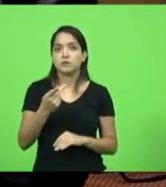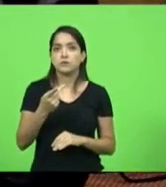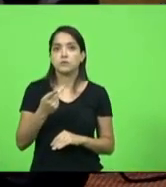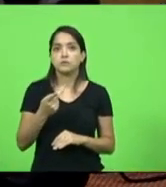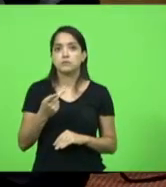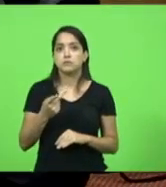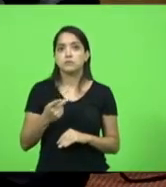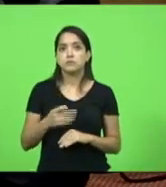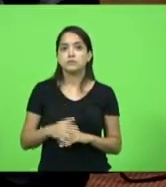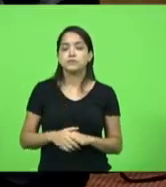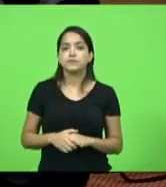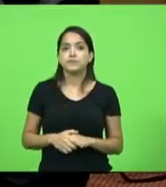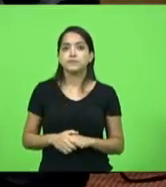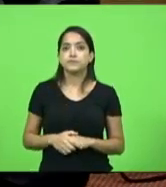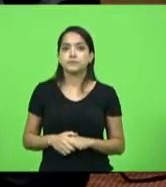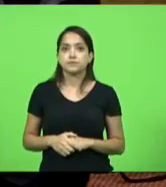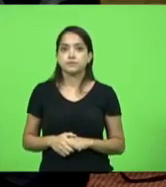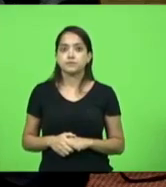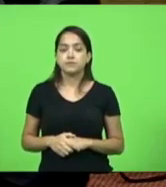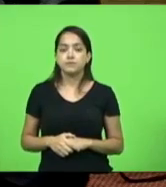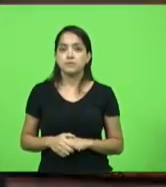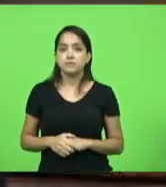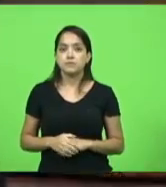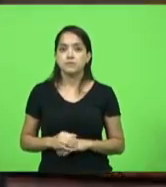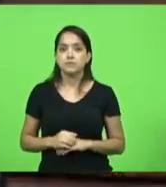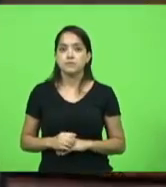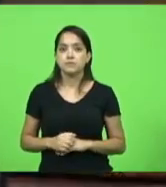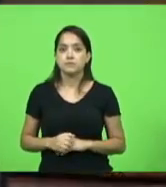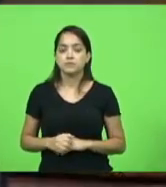muito perigoso quando